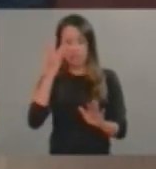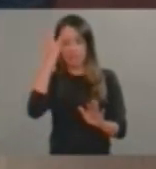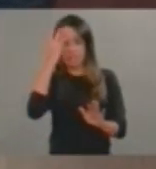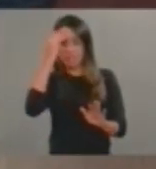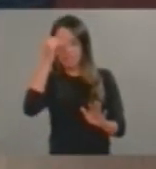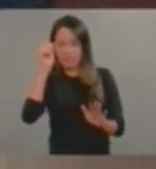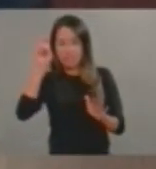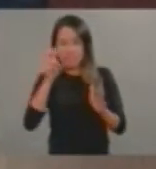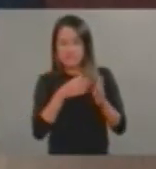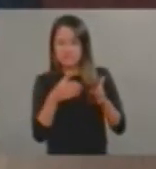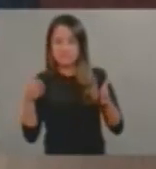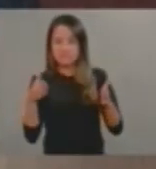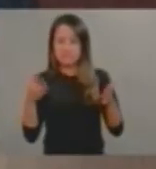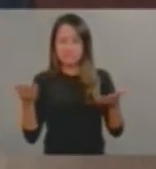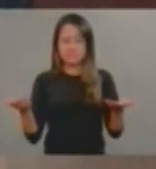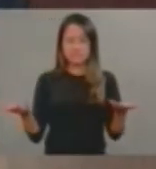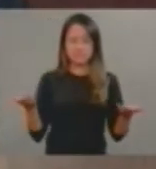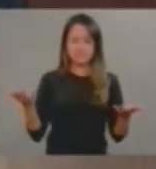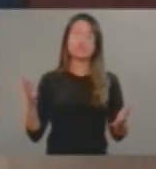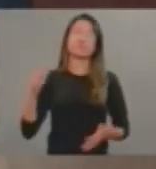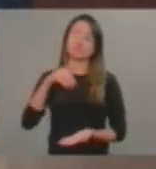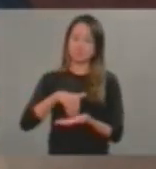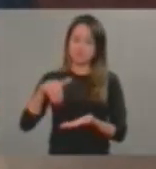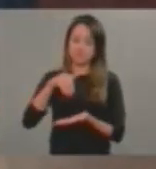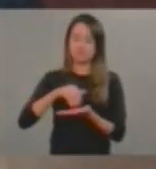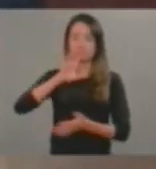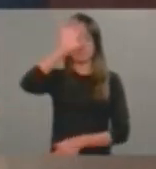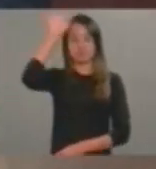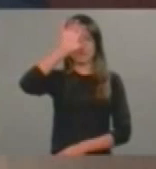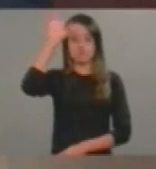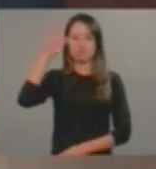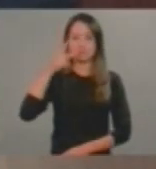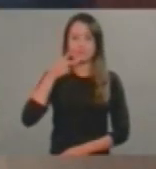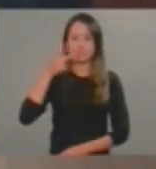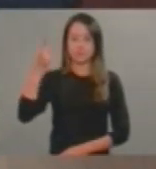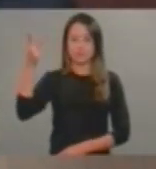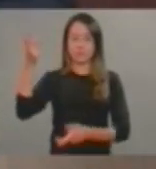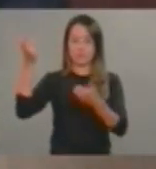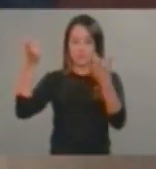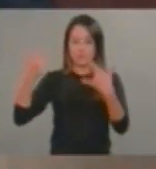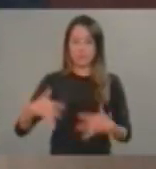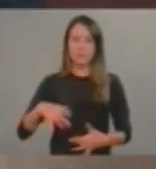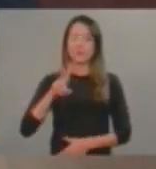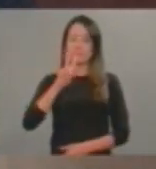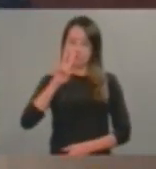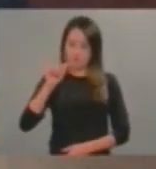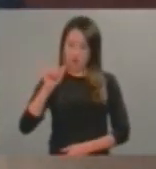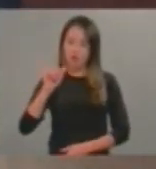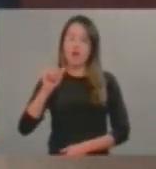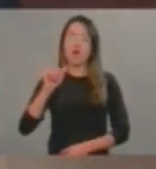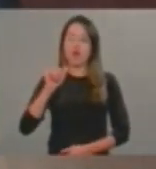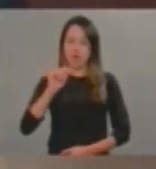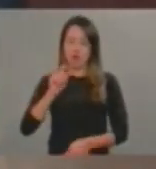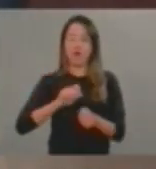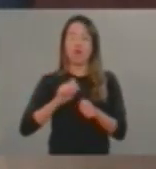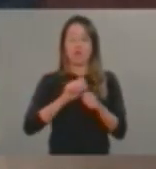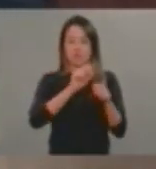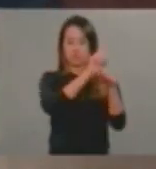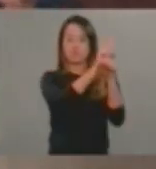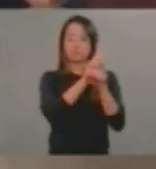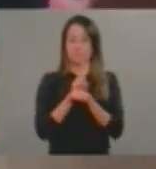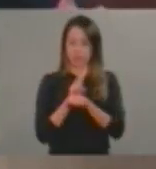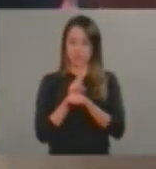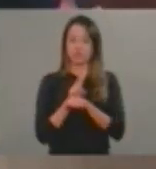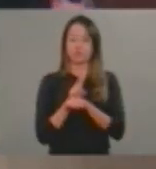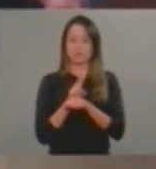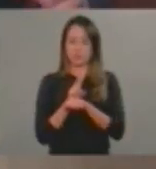também o nosso secretário da Fazenda dizer que vai procurar fazer o empréstimo para que